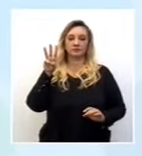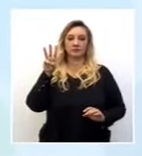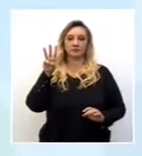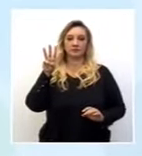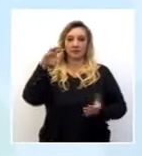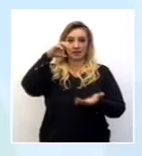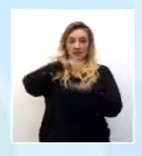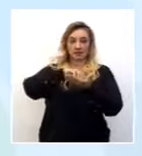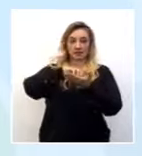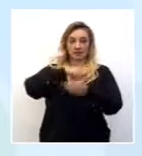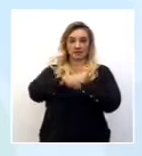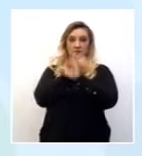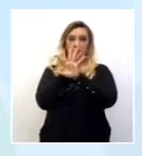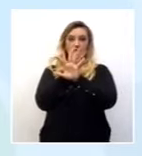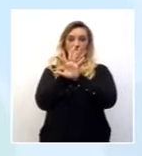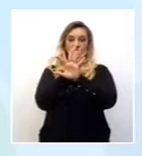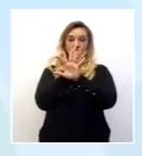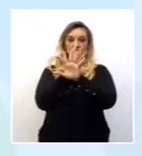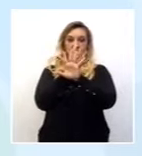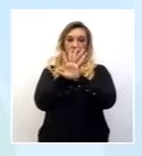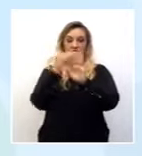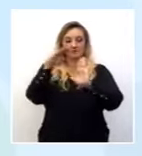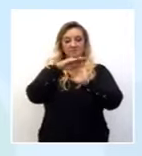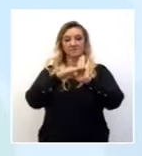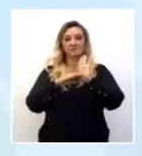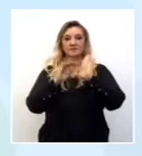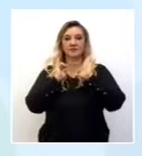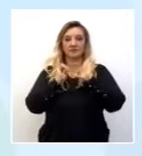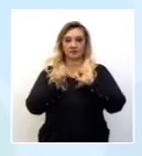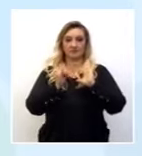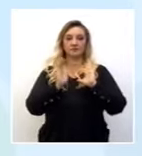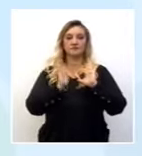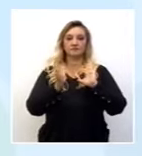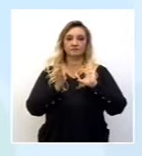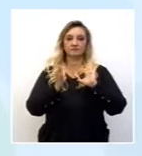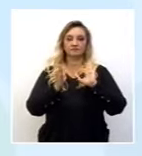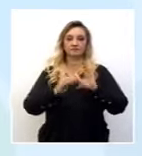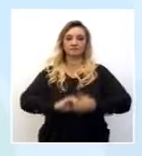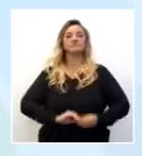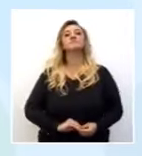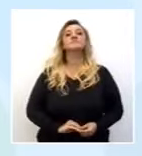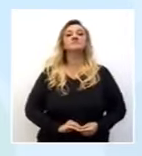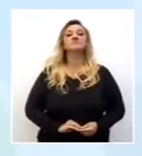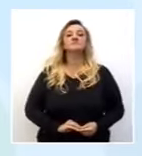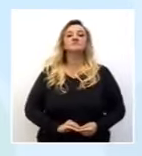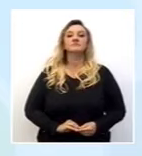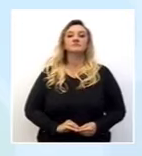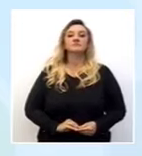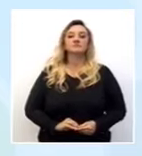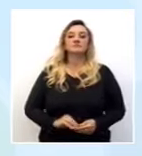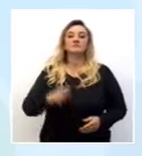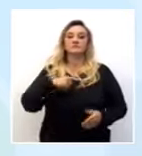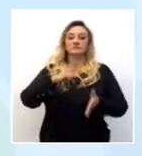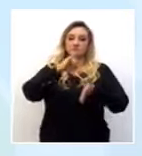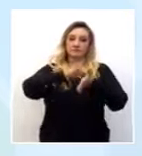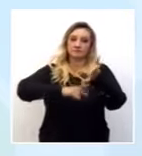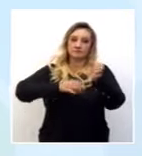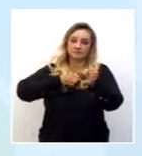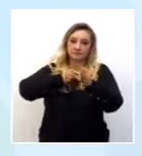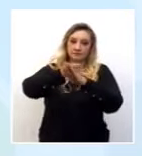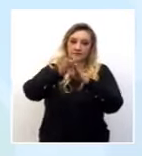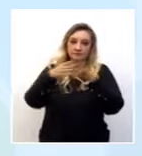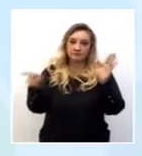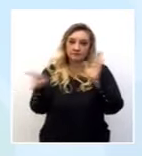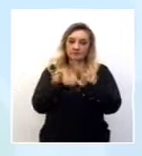do Centro de Mídias, né? Lá naquele item que a gente já passou para vocês entrarem, né? Do guia, né? Tem o documento orientador